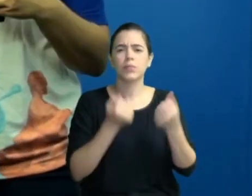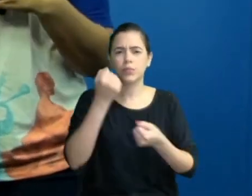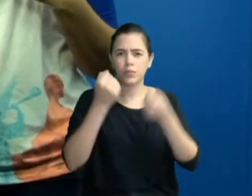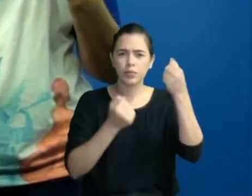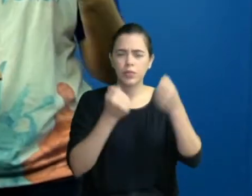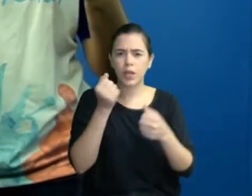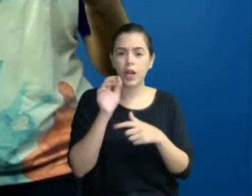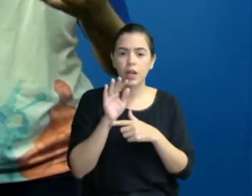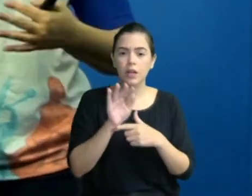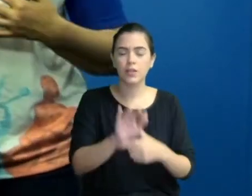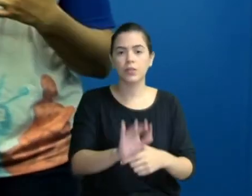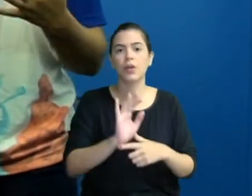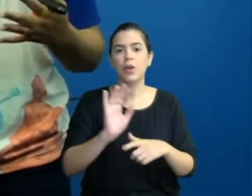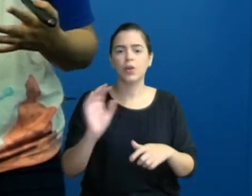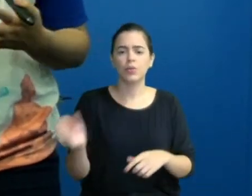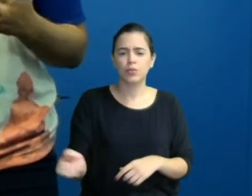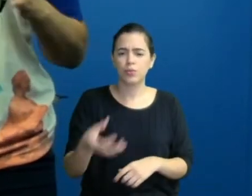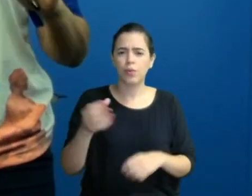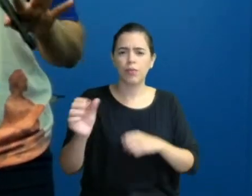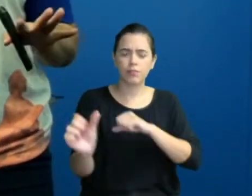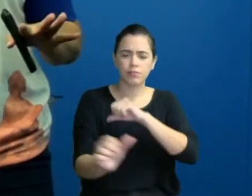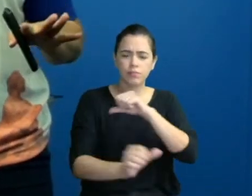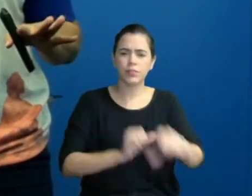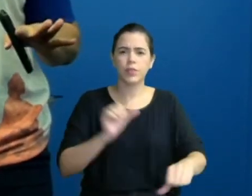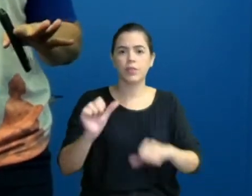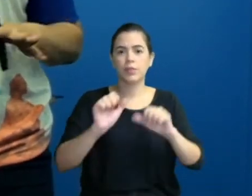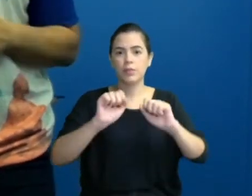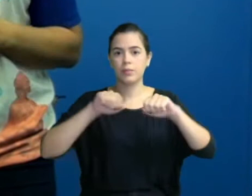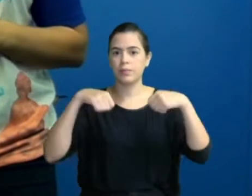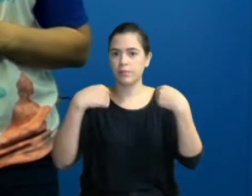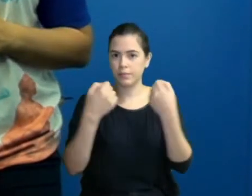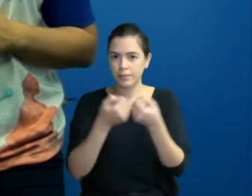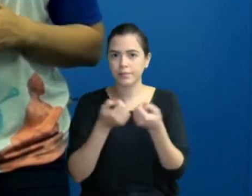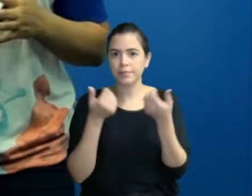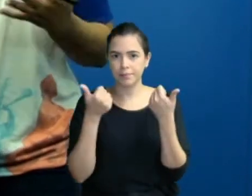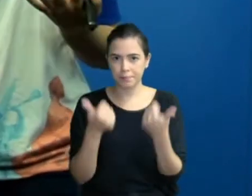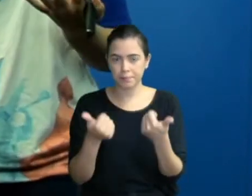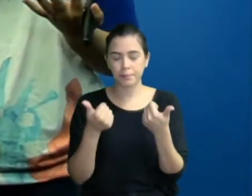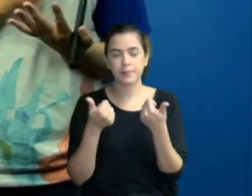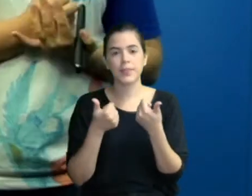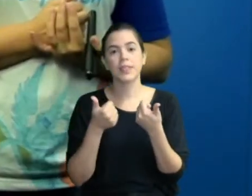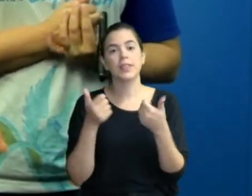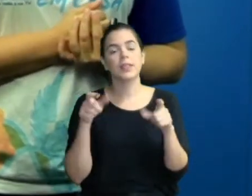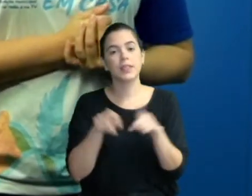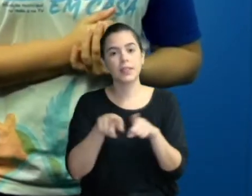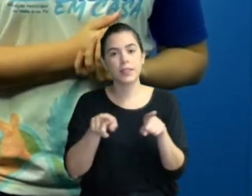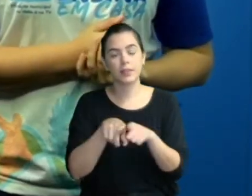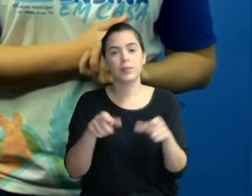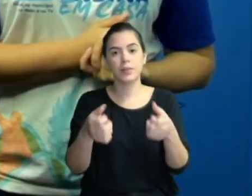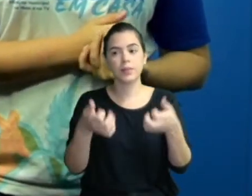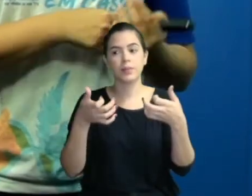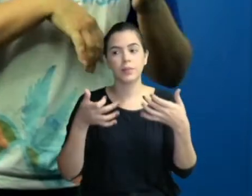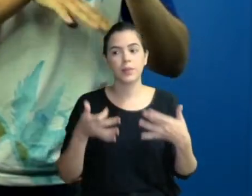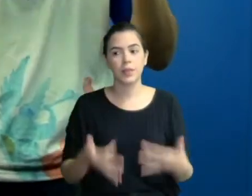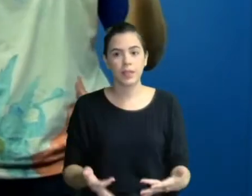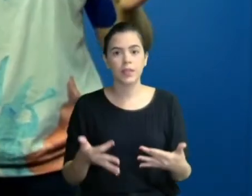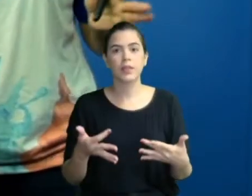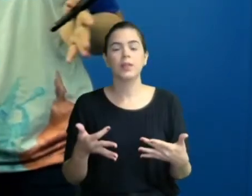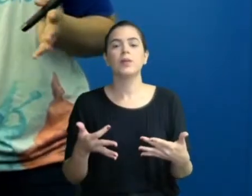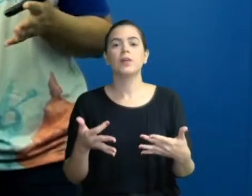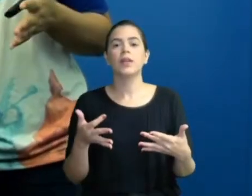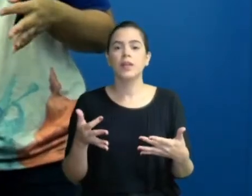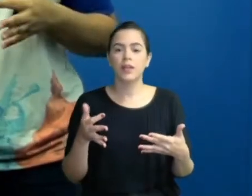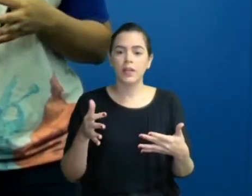de invenções e de transformações na vida social, tá certo? E também falamos que entre as